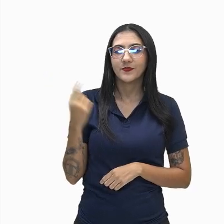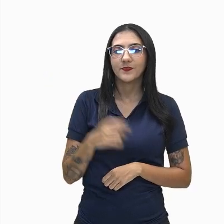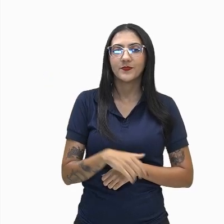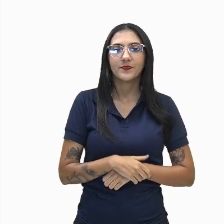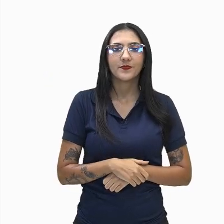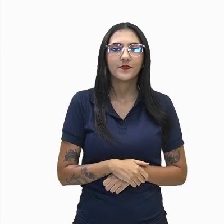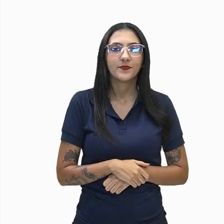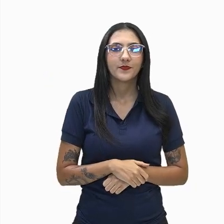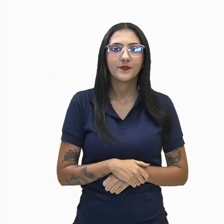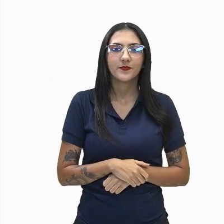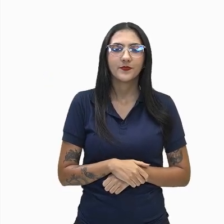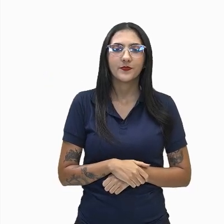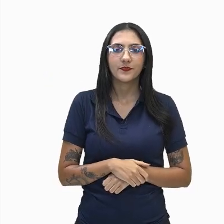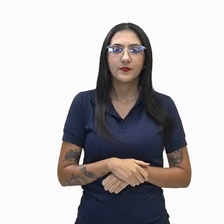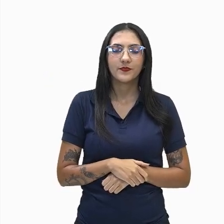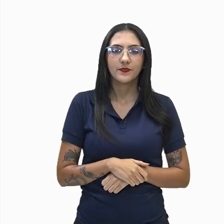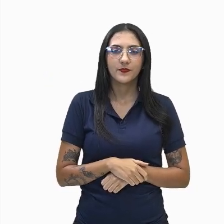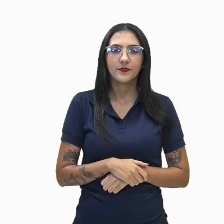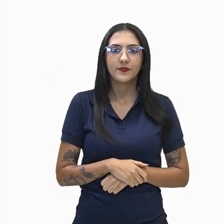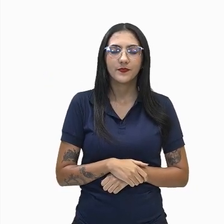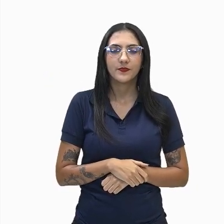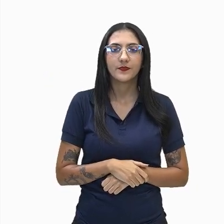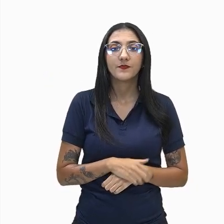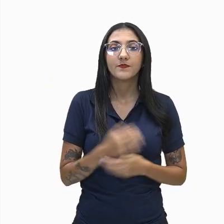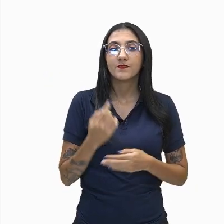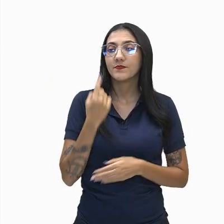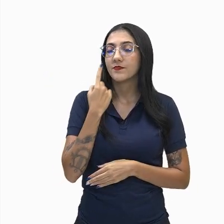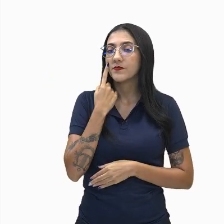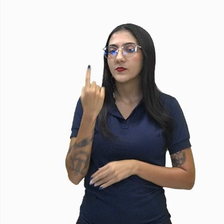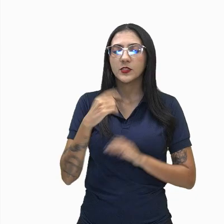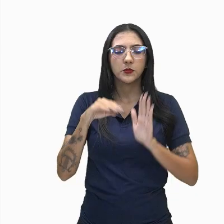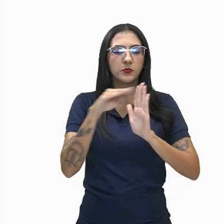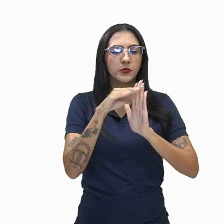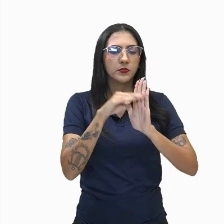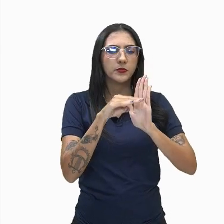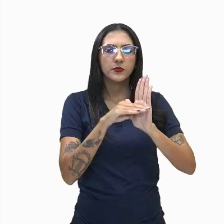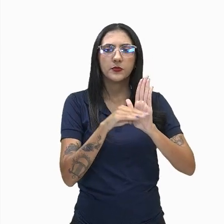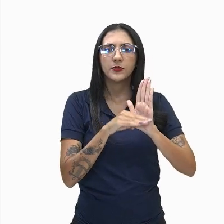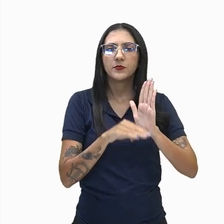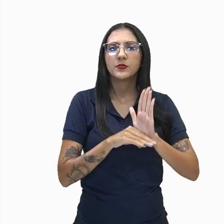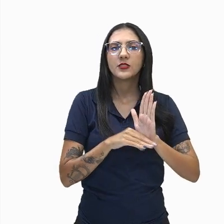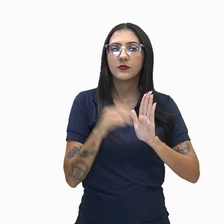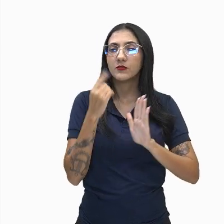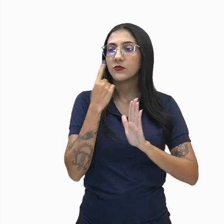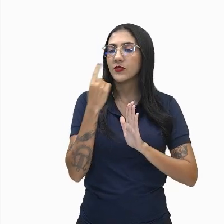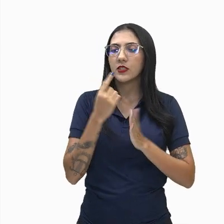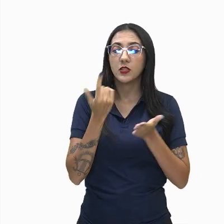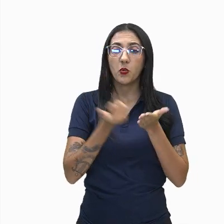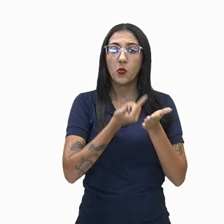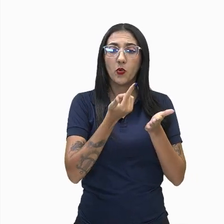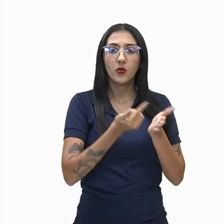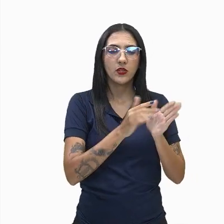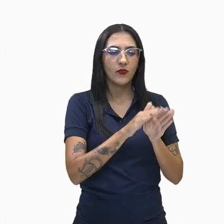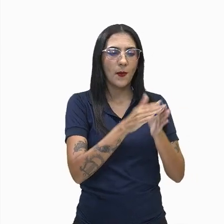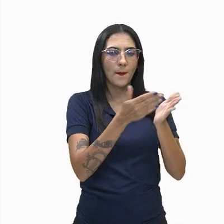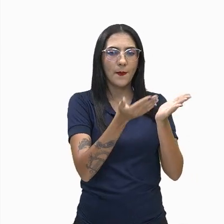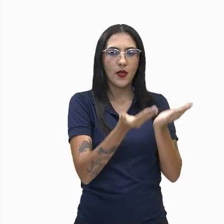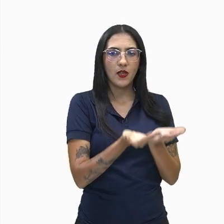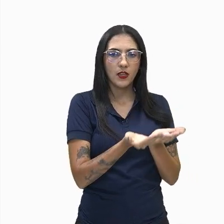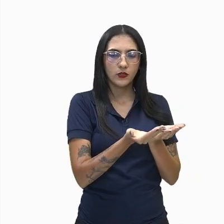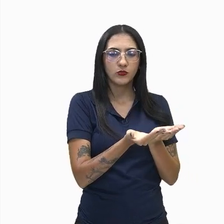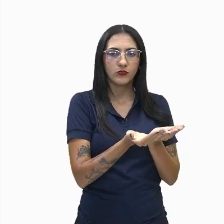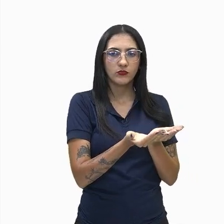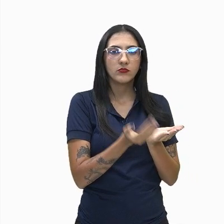tenho, então, esta receita. Você observa que tem um livro aberto